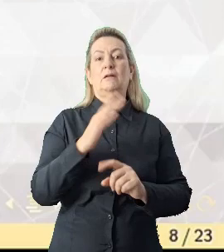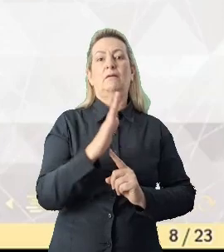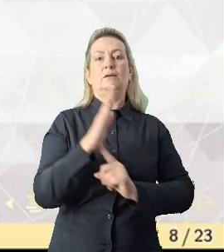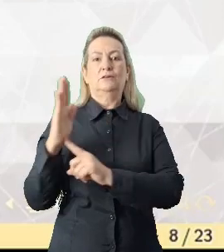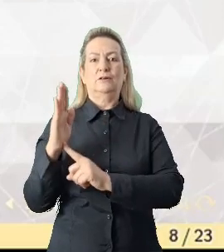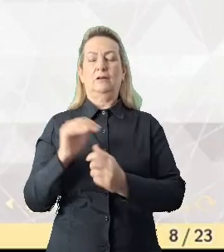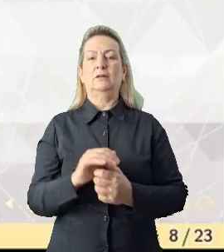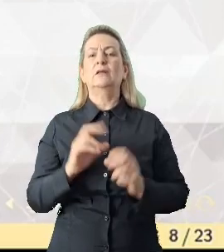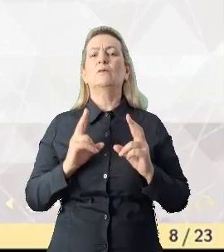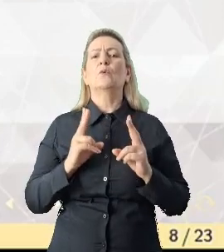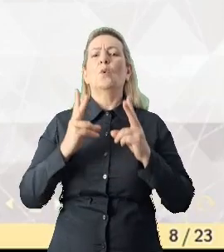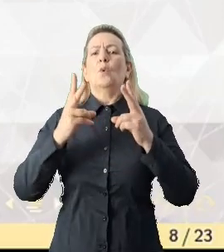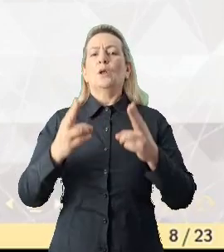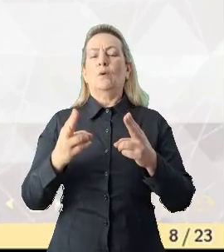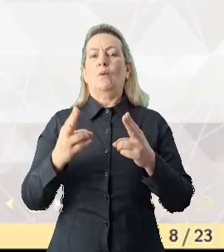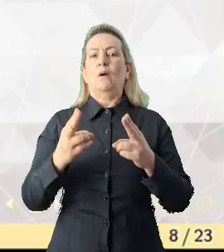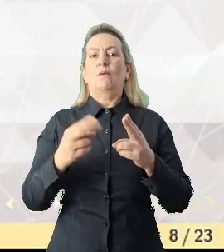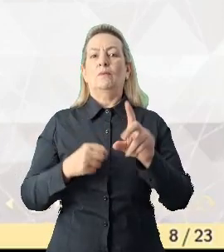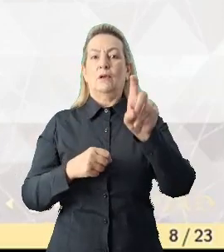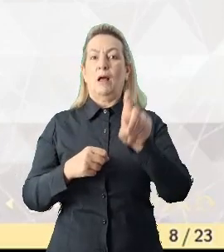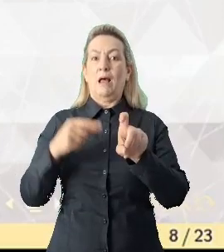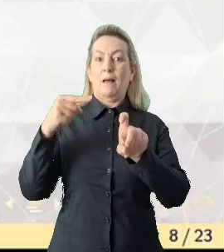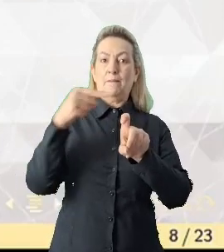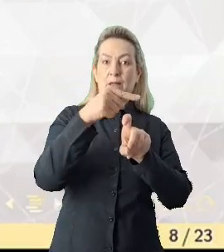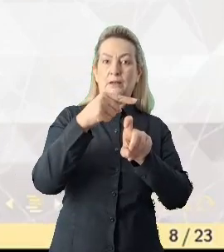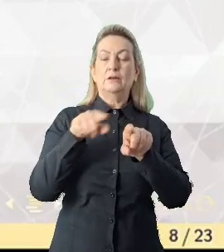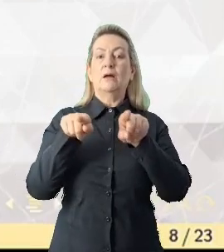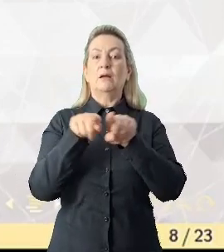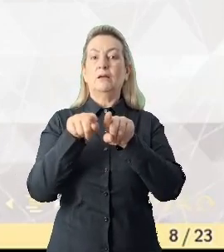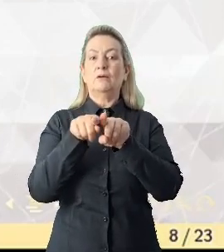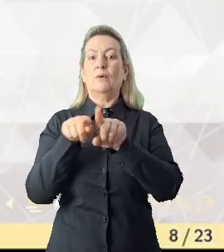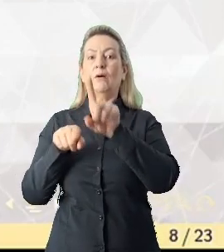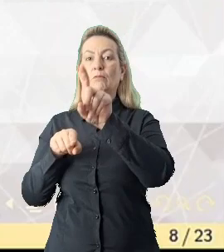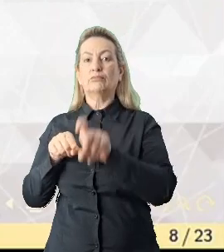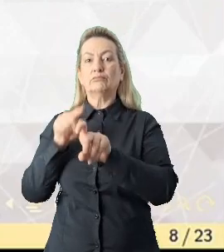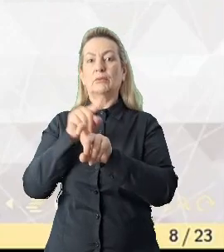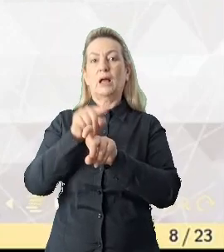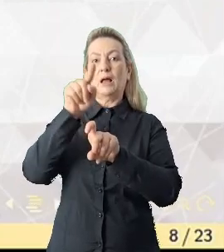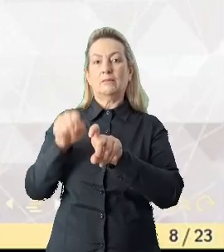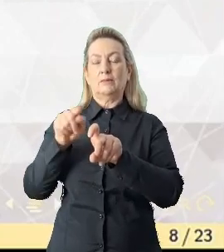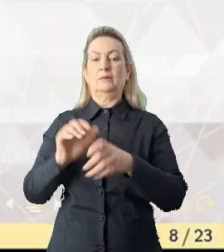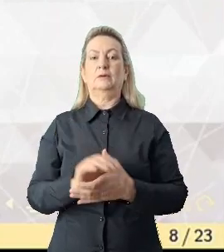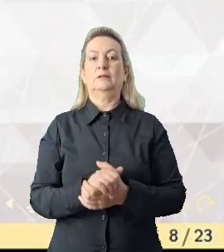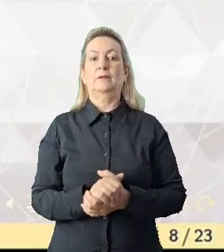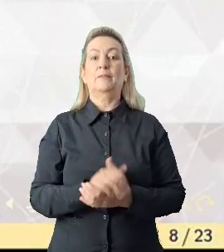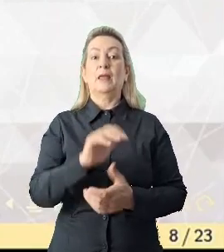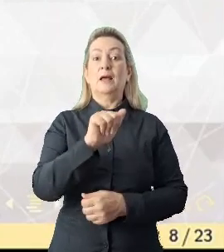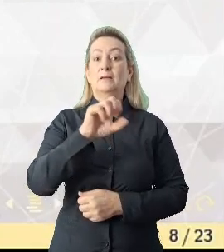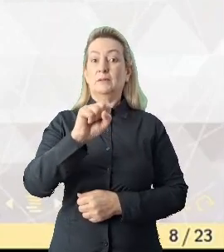quando for igual? Quando for igual, ambas são idênticas. Então existe um colapso dessa informação, onde a média é igual à